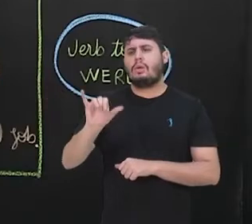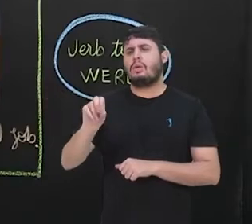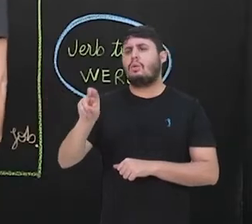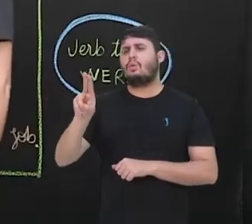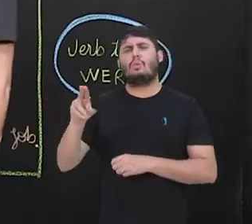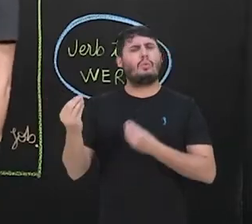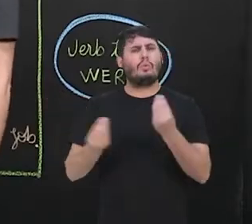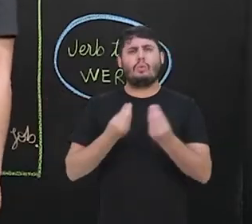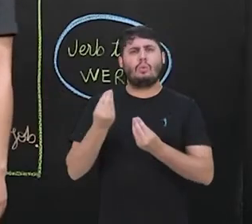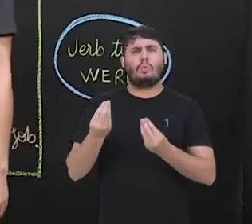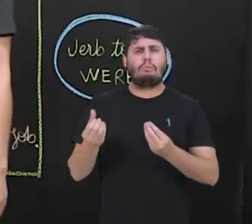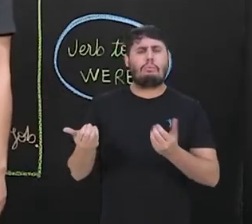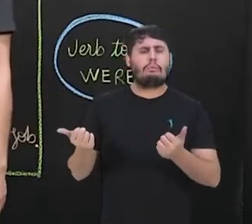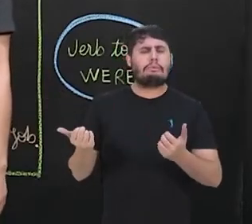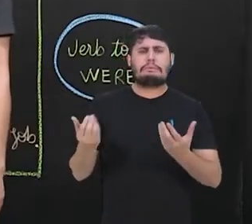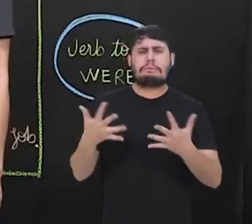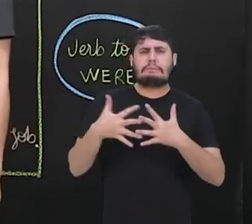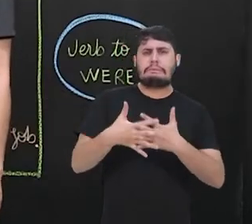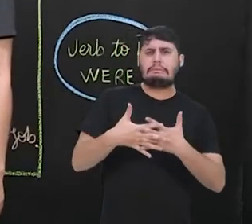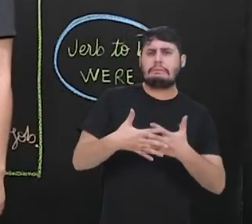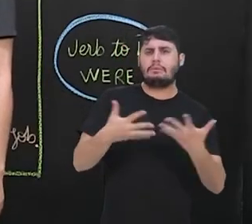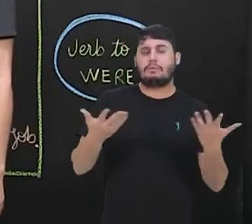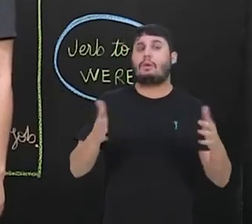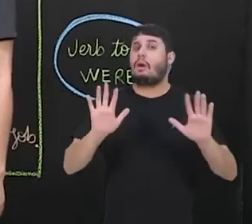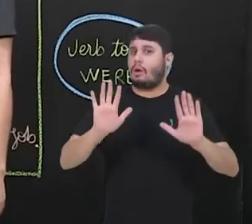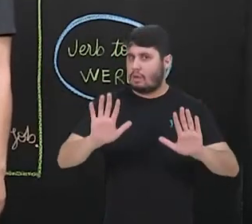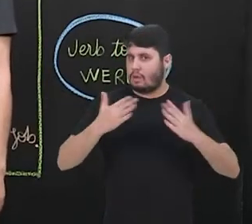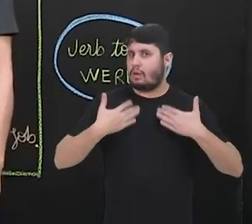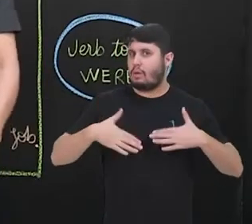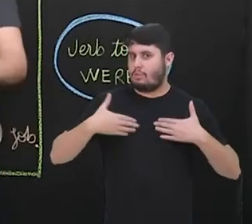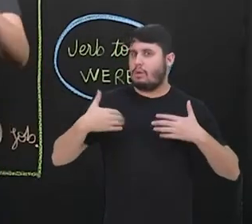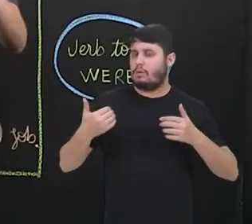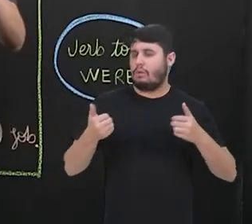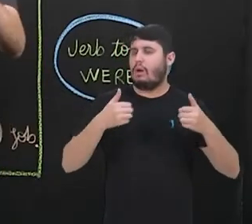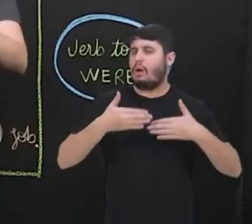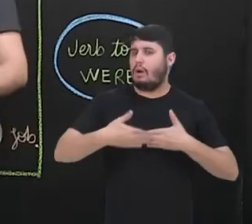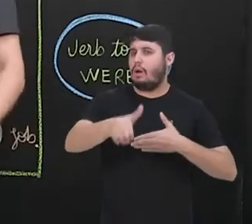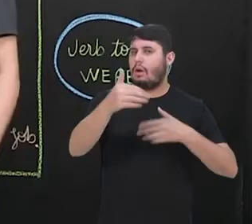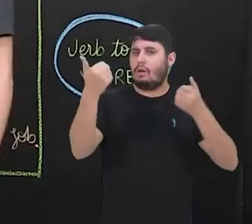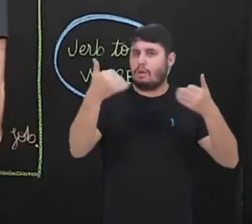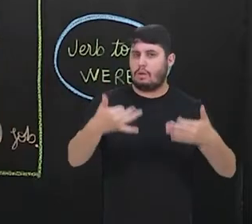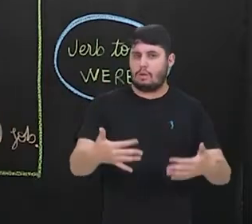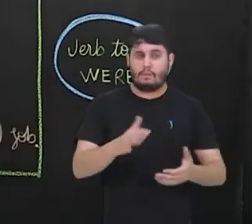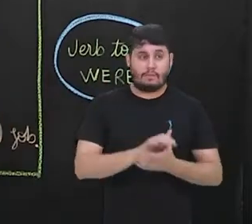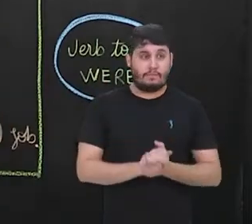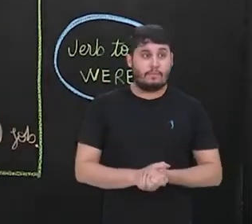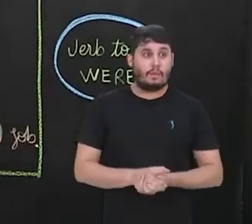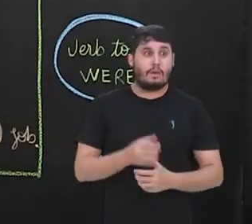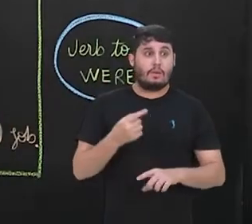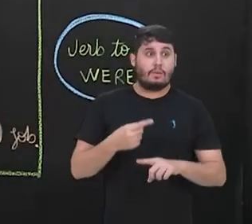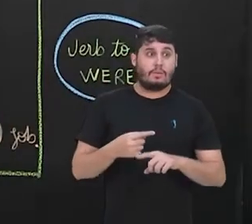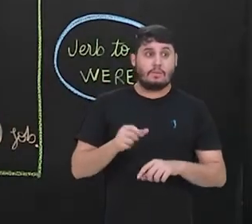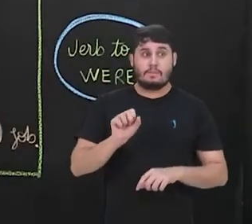pouco. Vamos só terminar essa frase. If I were you, se eu fosse você, pausa.